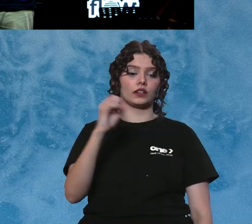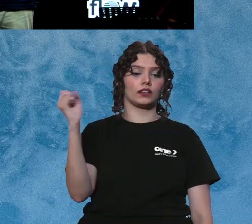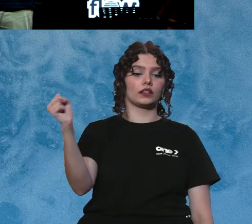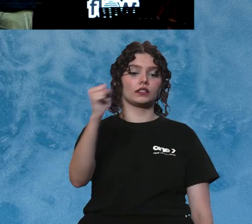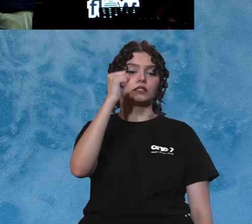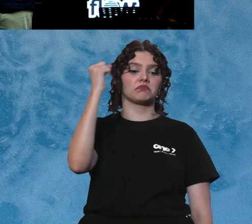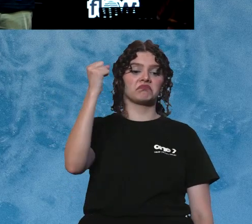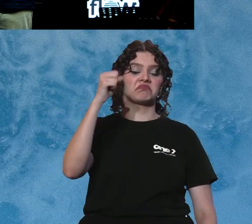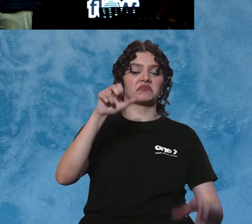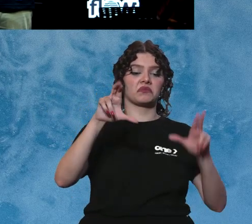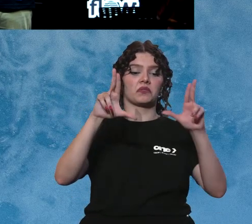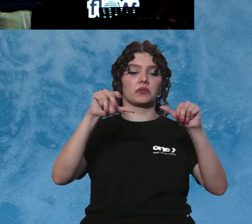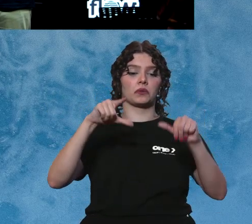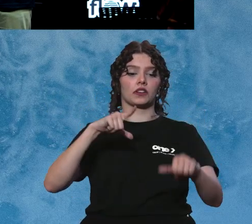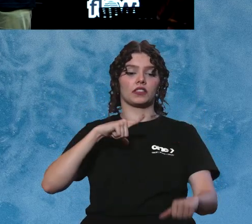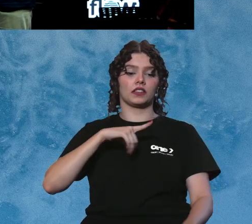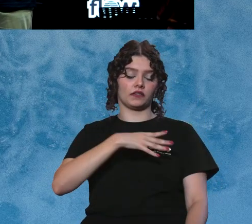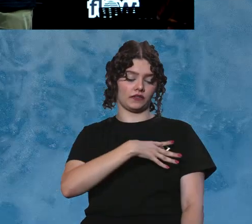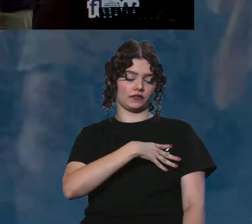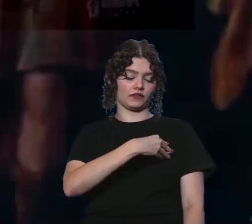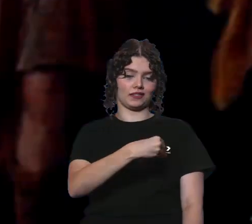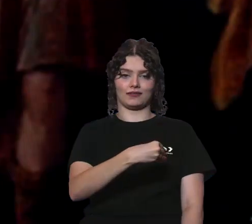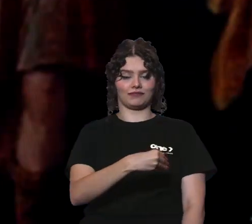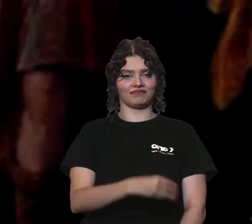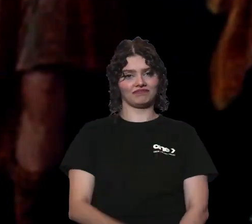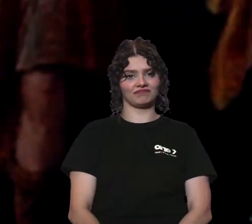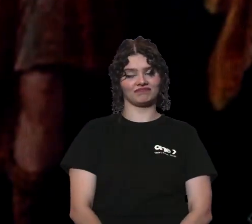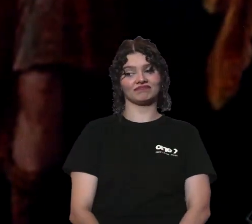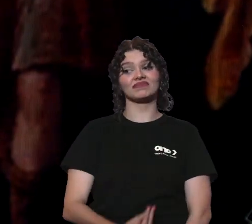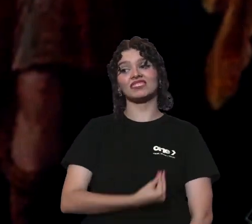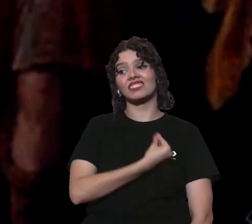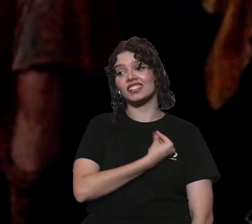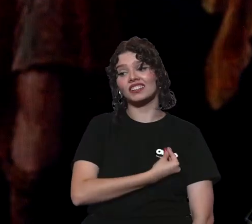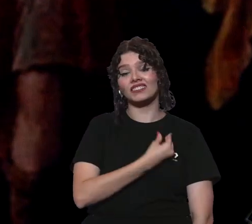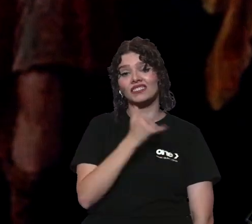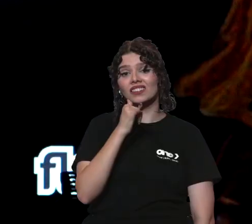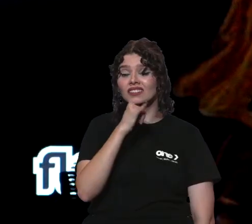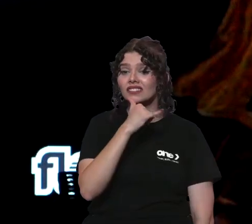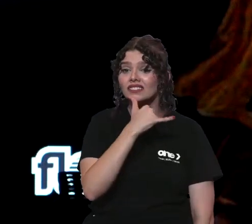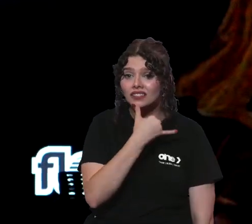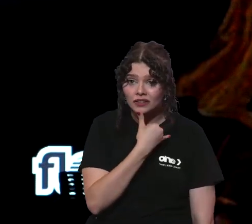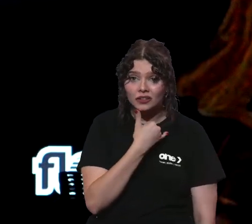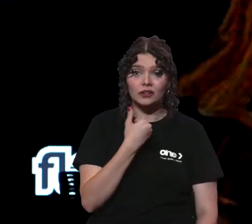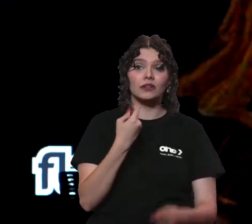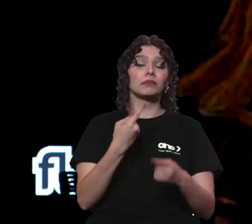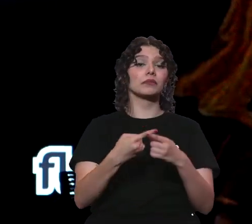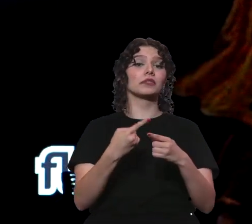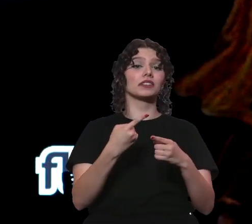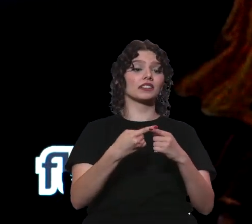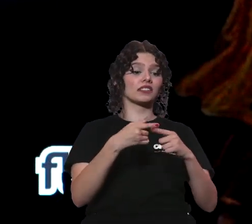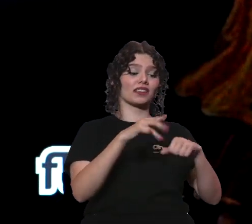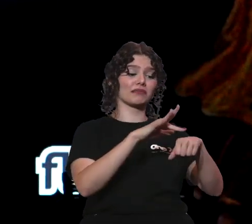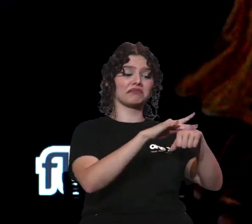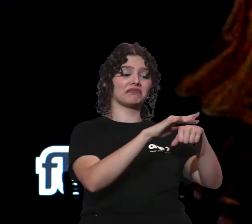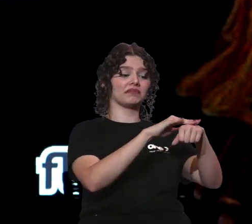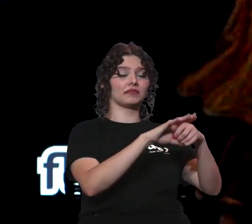filhos até o final da sua vida. Que vida triste, por causa de ferida não tratada. Em nome de Jesus, sua vida não vai ser assim.